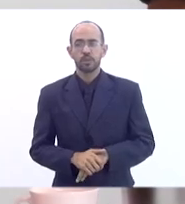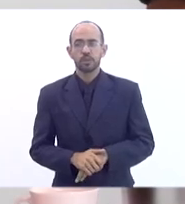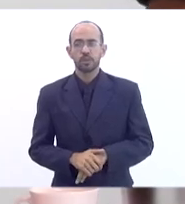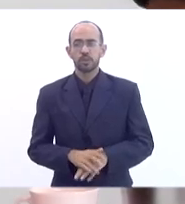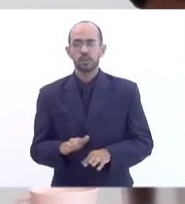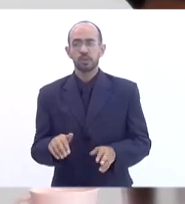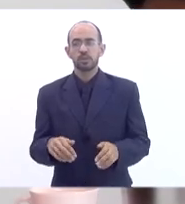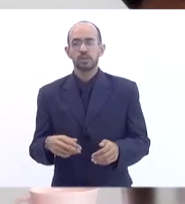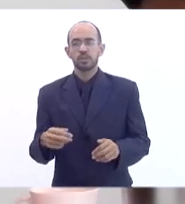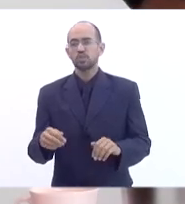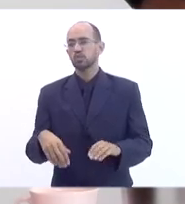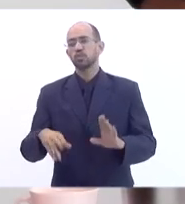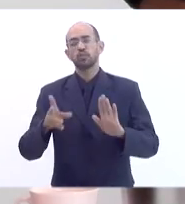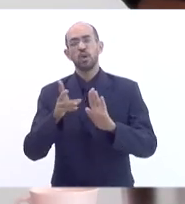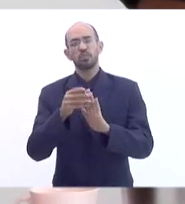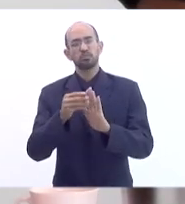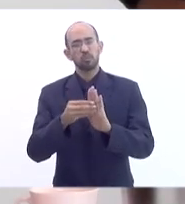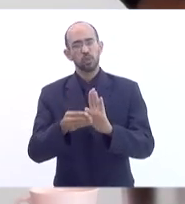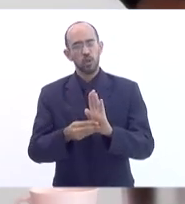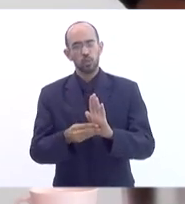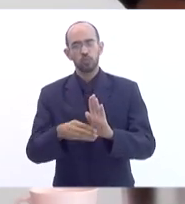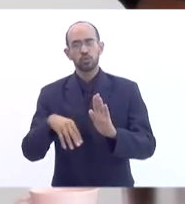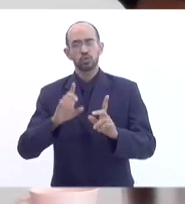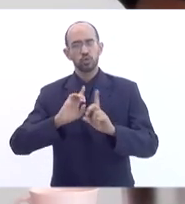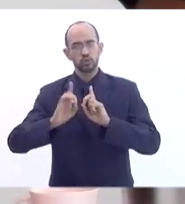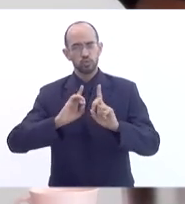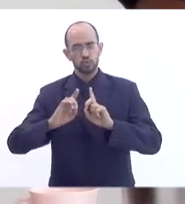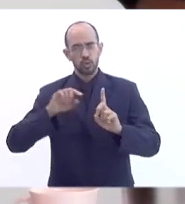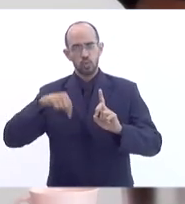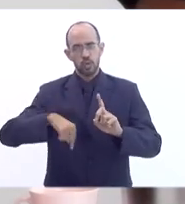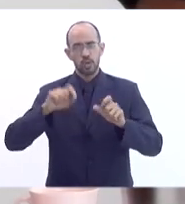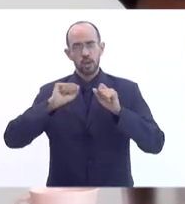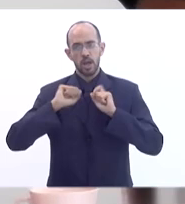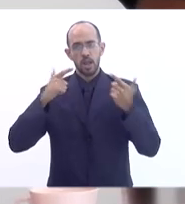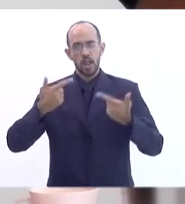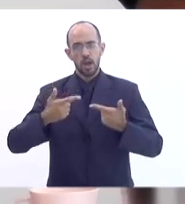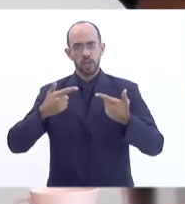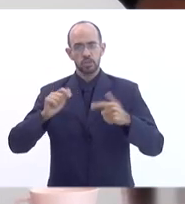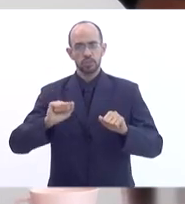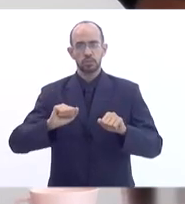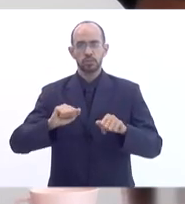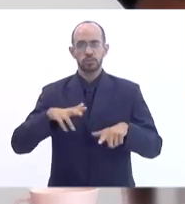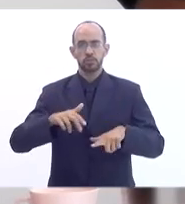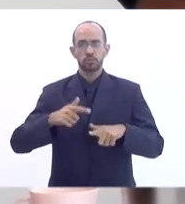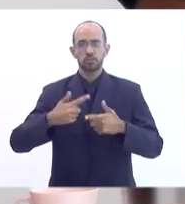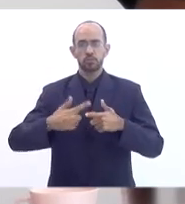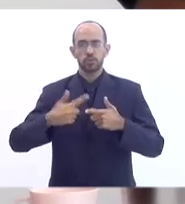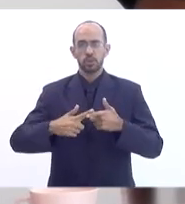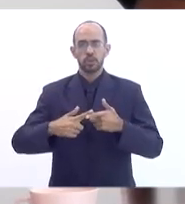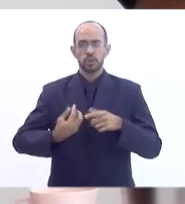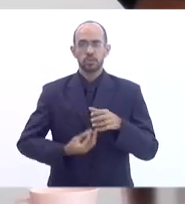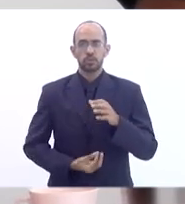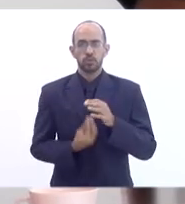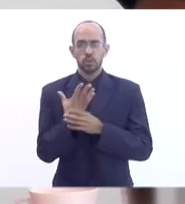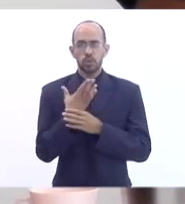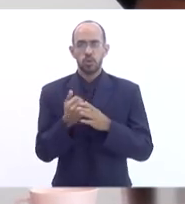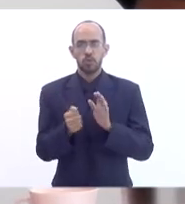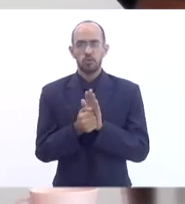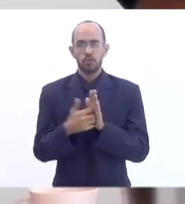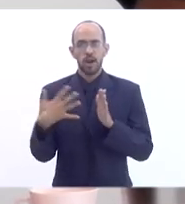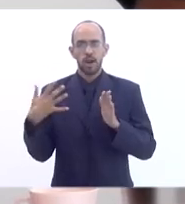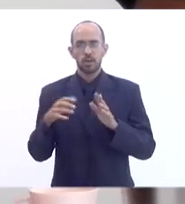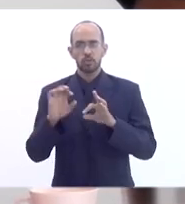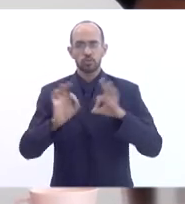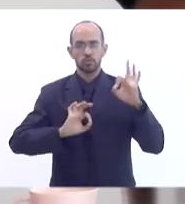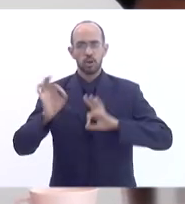isso foi pauta de discussão durante muito tempo inclusive aqui na Assembleia Legislativa o que erige originou e números projetos de